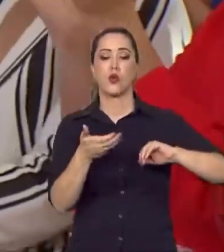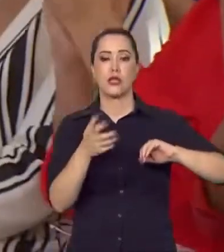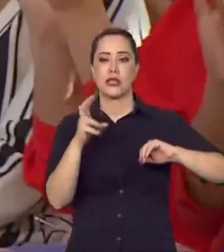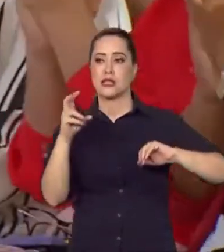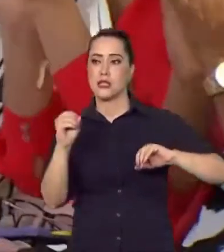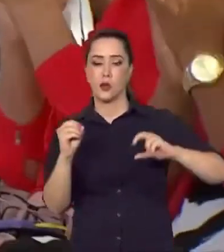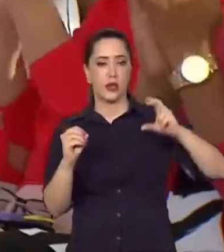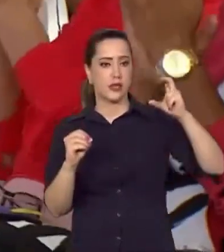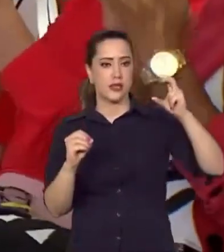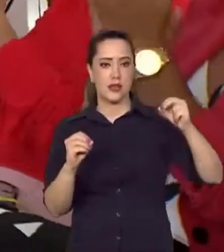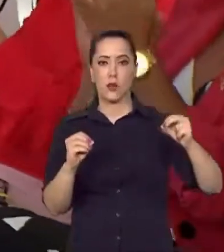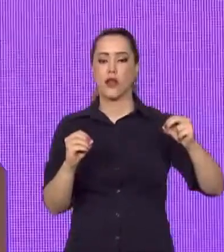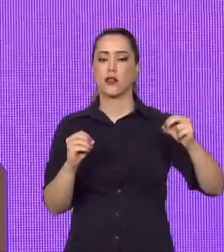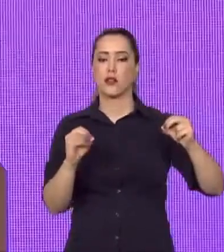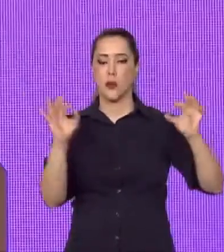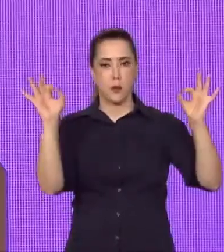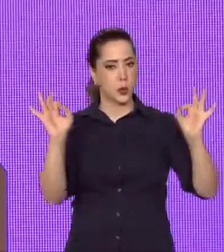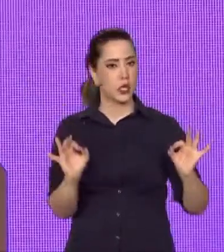a 50%.